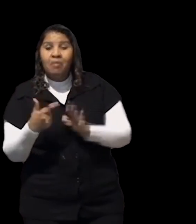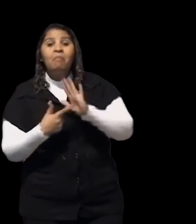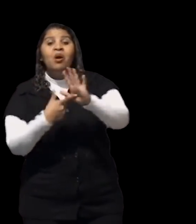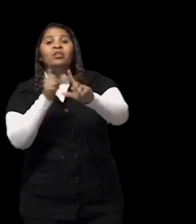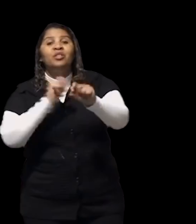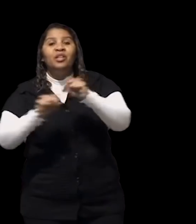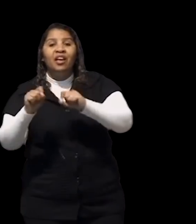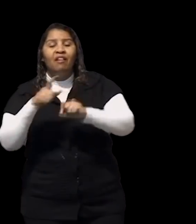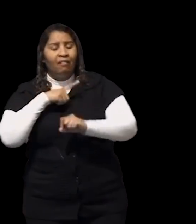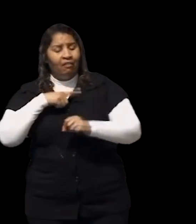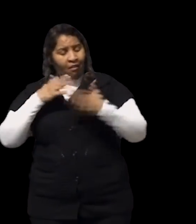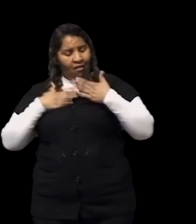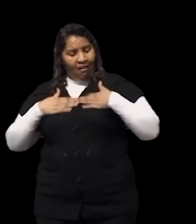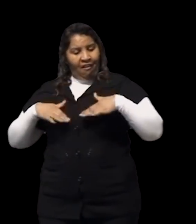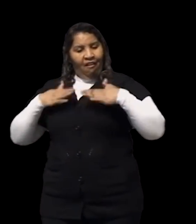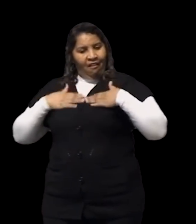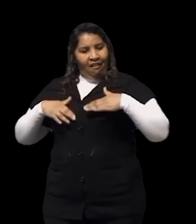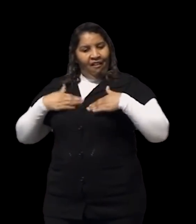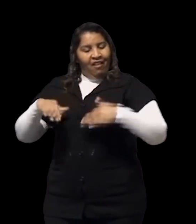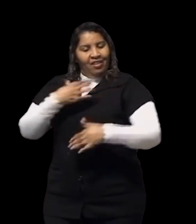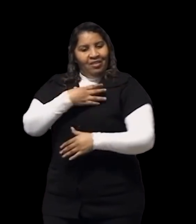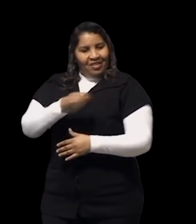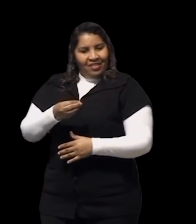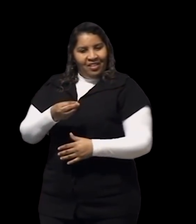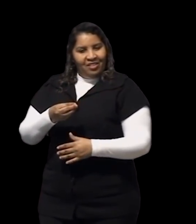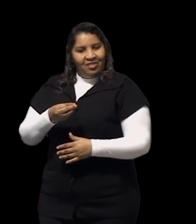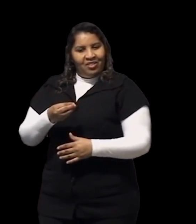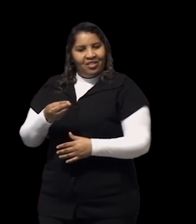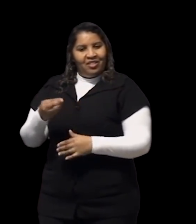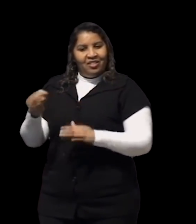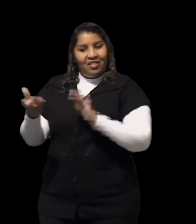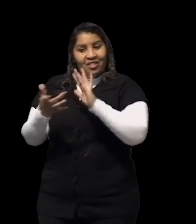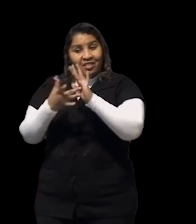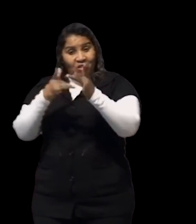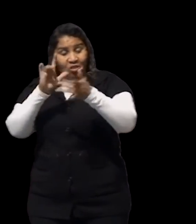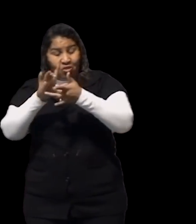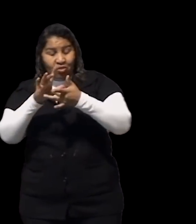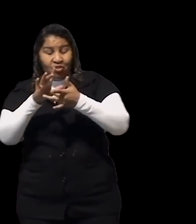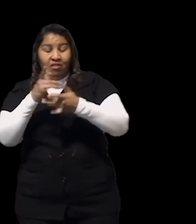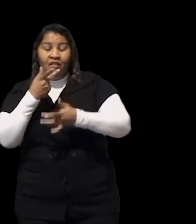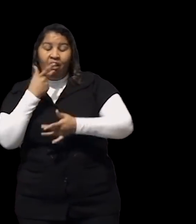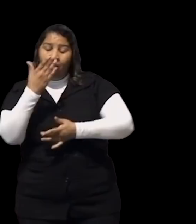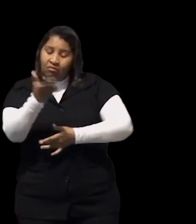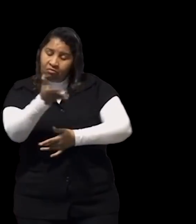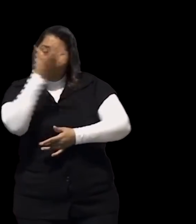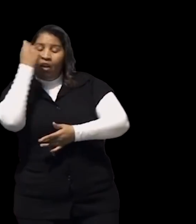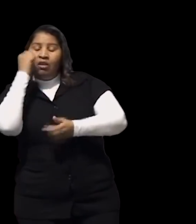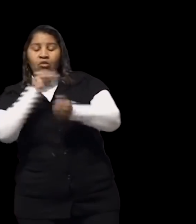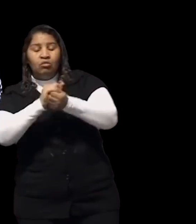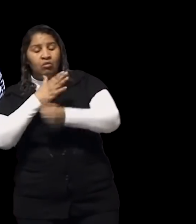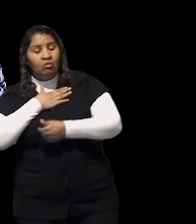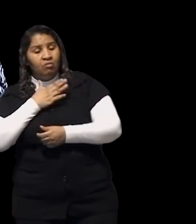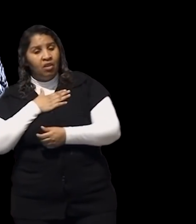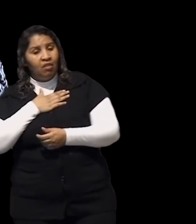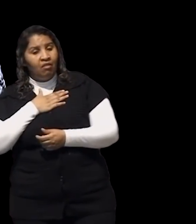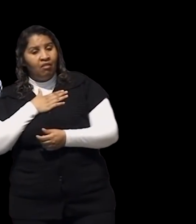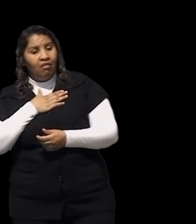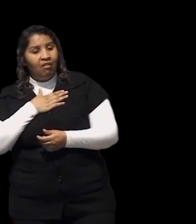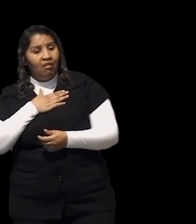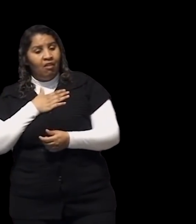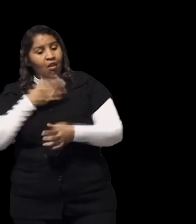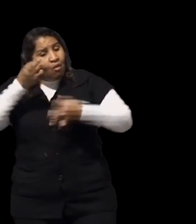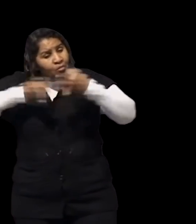estão sobrecarregados Vocês estão cansados vocês vão achar de descanso para as suas almas o meu fado ele é leve o meu